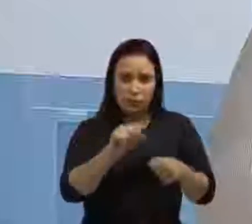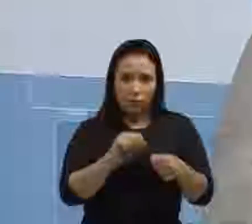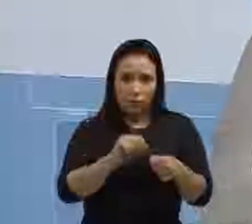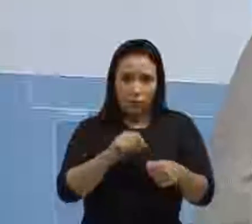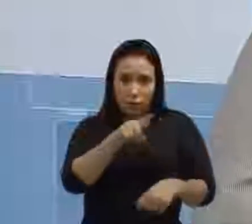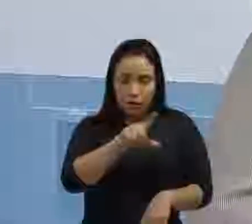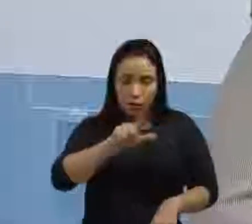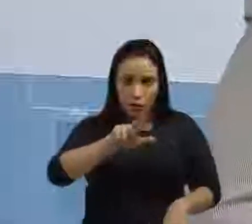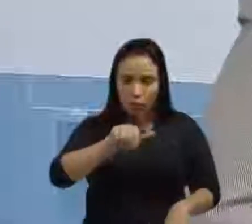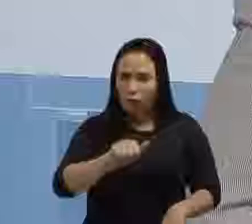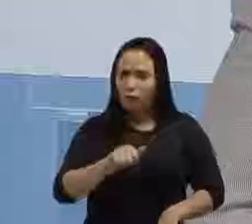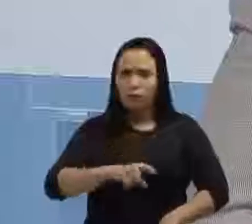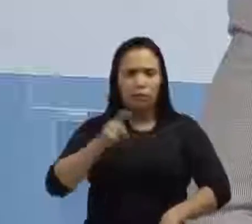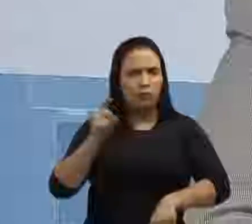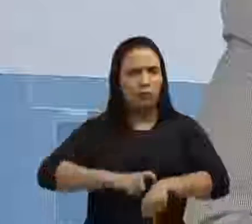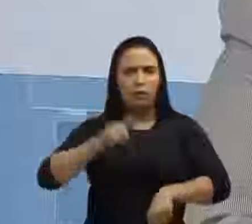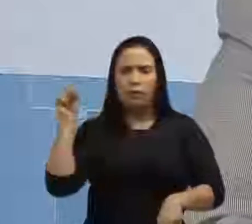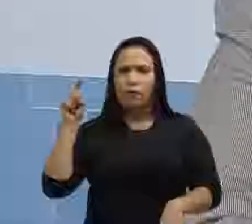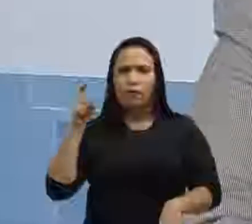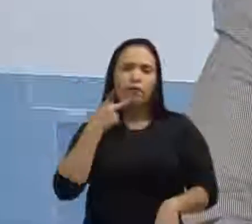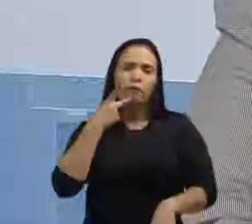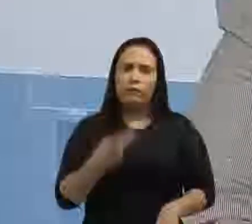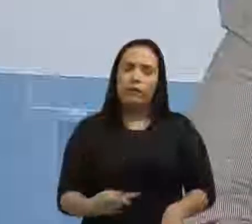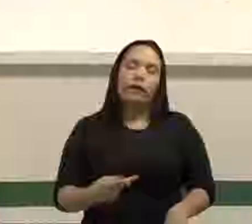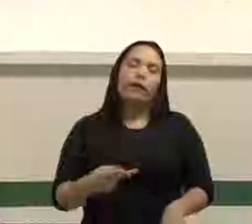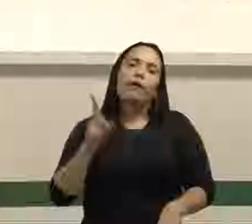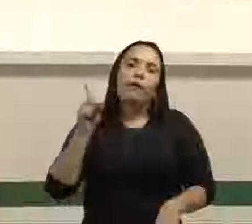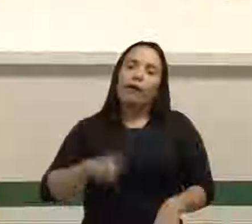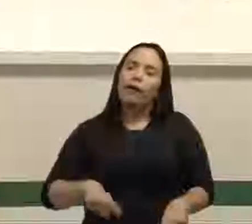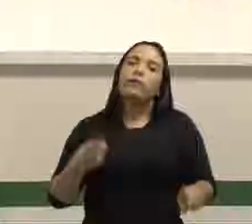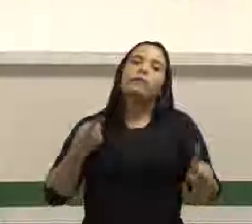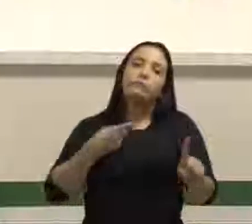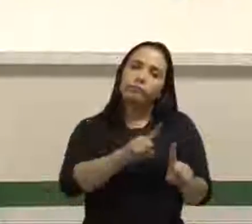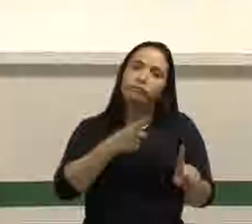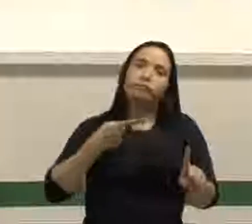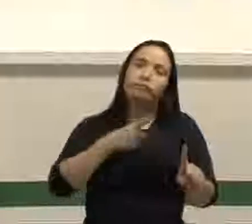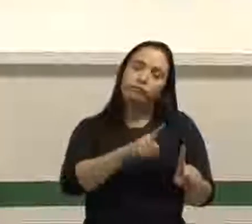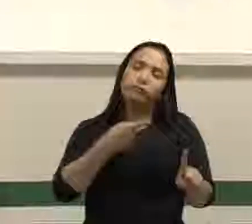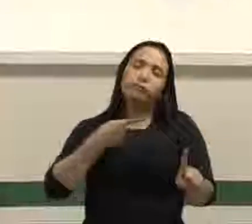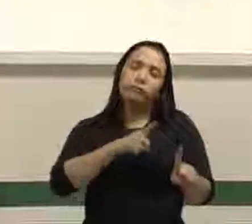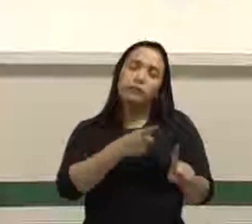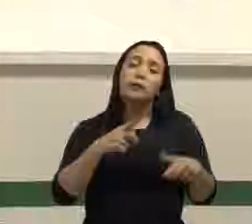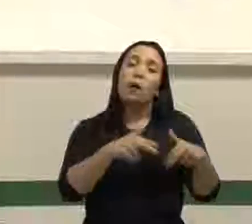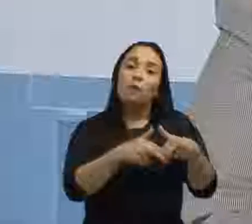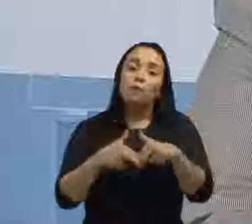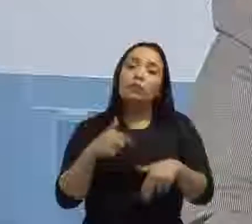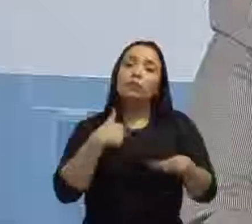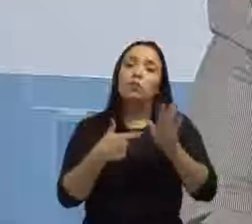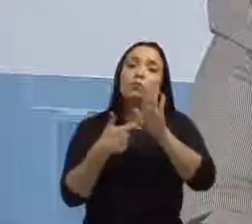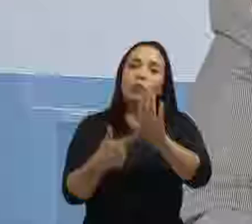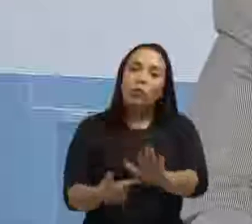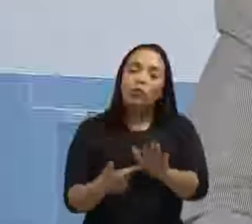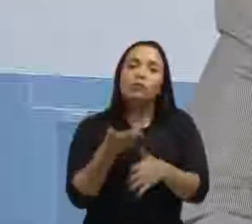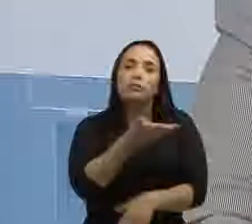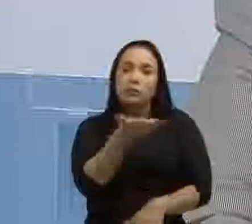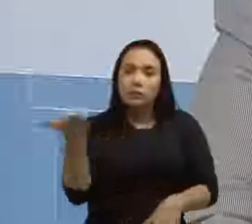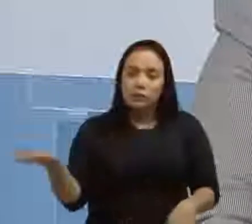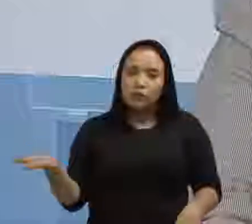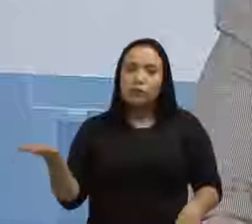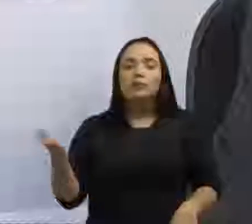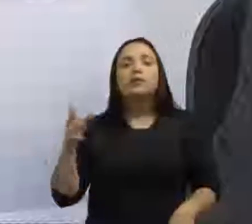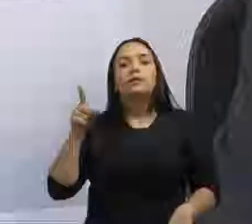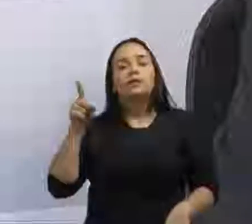com o presidente Lula, imediatamente eu ia dizer que era alguma perseguição, era alguma coisa desse jeito. Então, eu estou mostrando só que o acatado